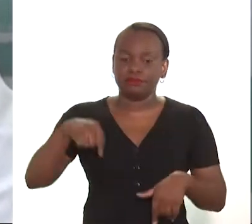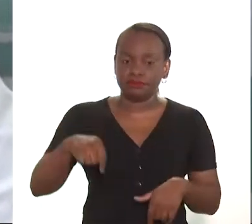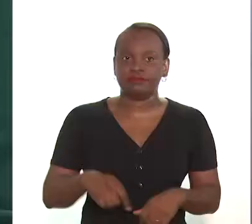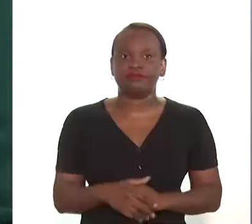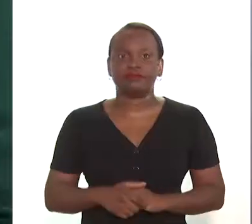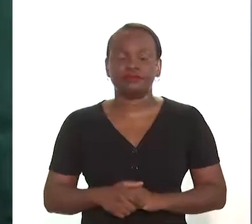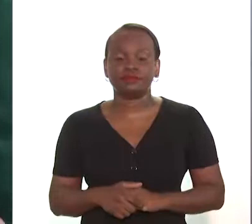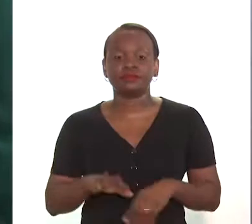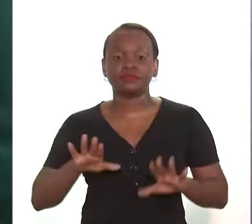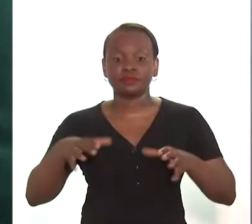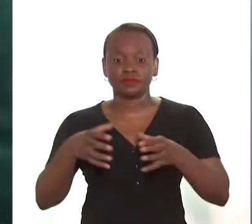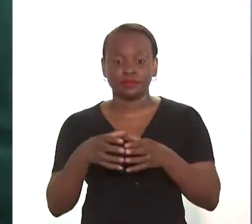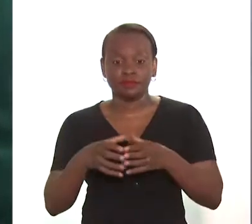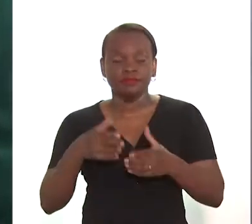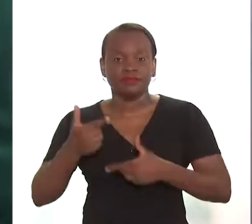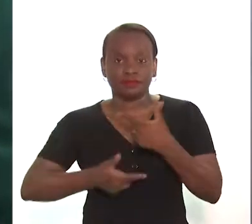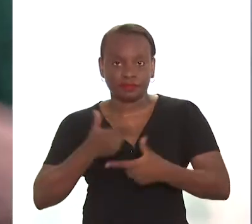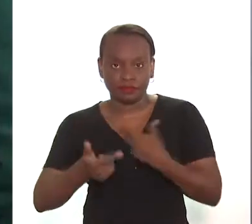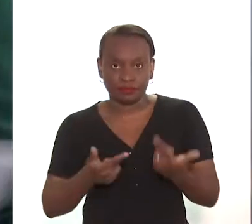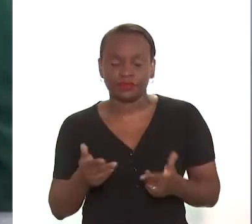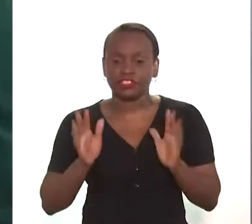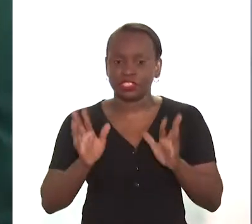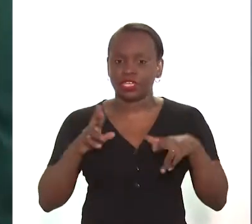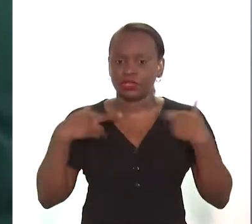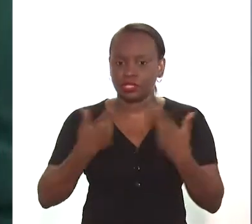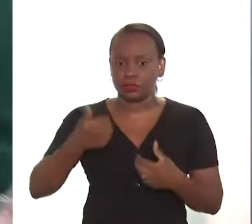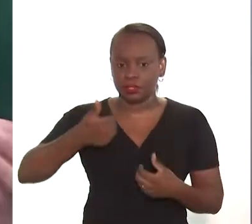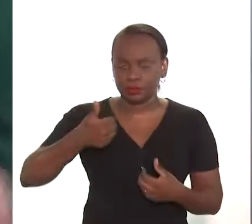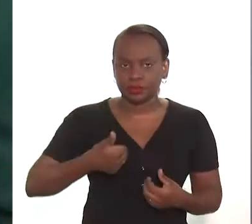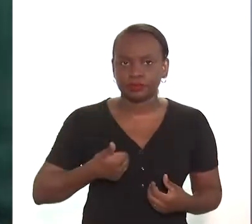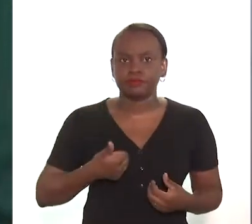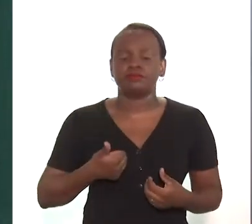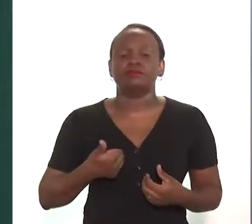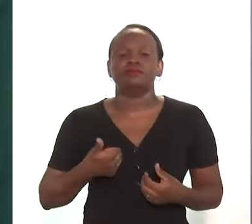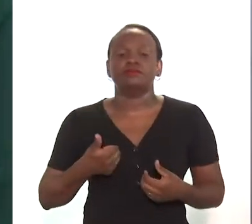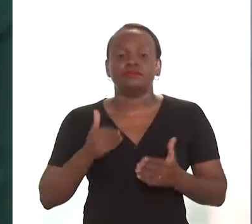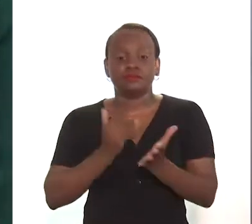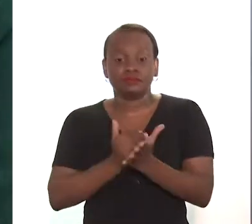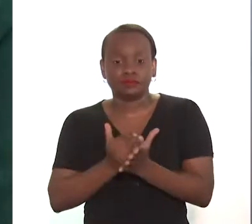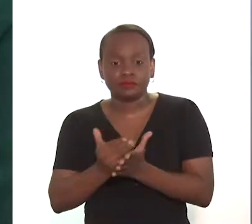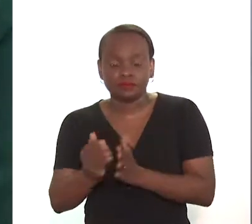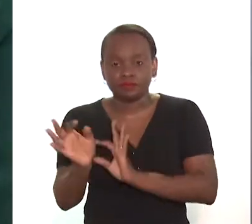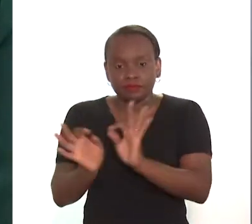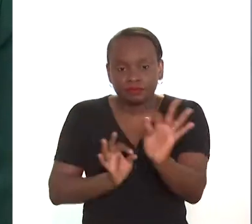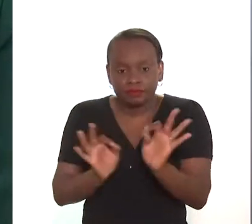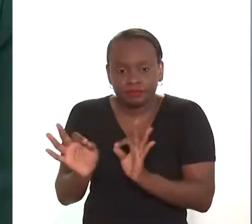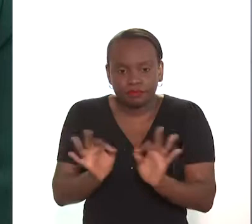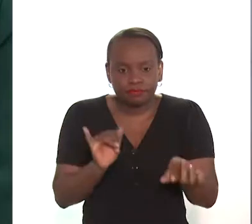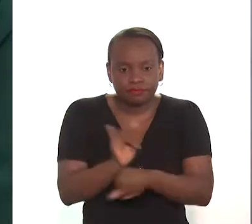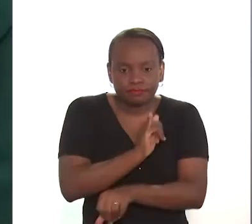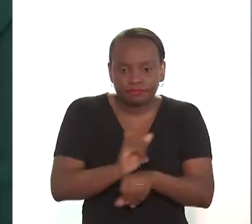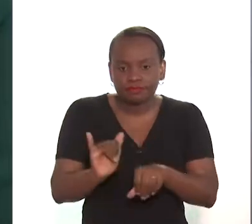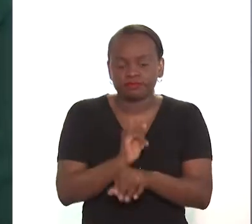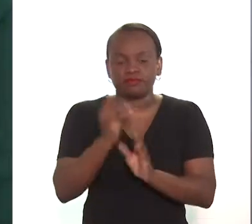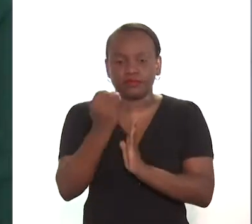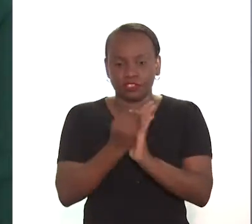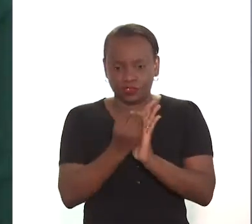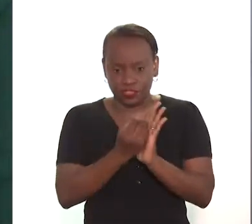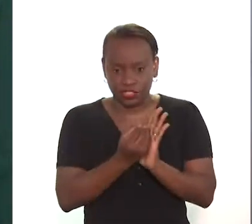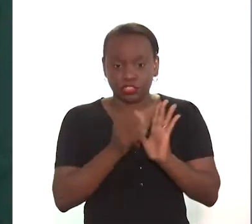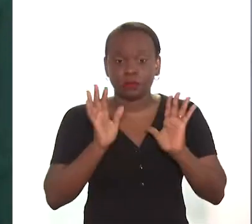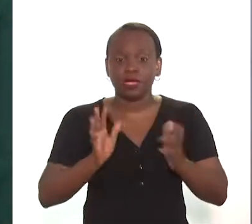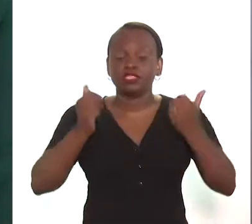importante evento. Nesse grupo de trabalho, que já teve uma primeira reunião, começou-se a desenhar esse